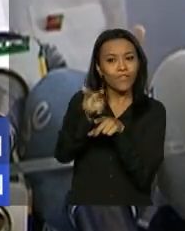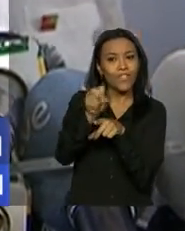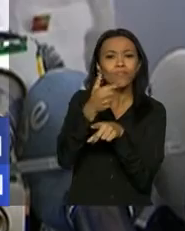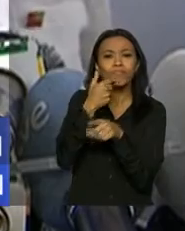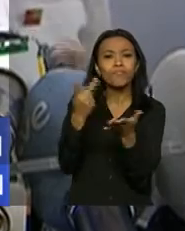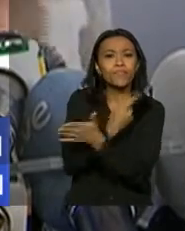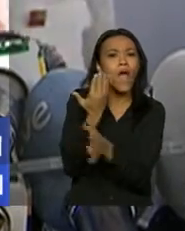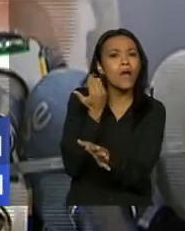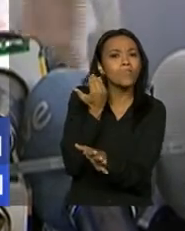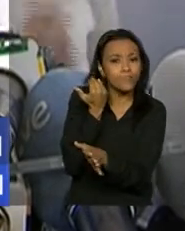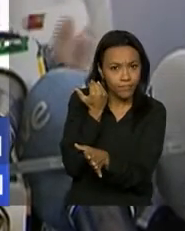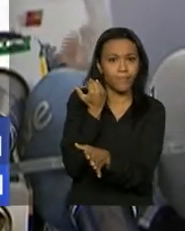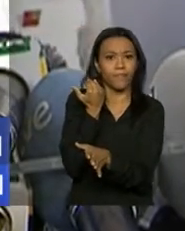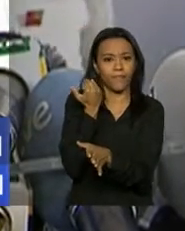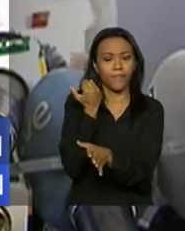aqui,